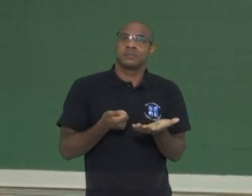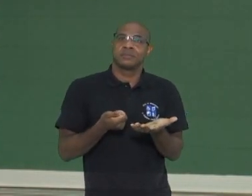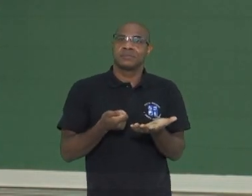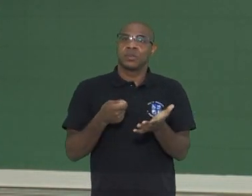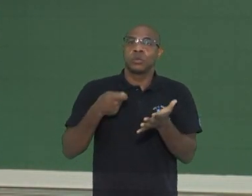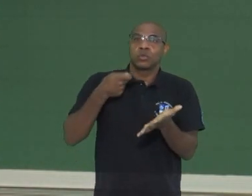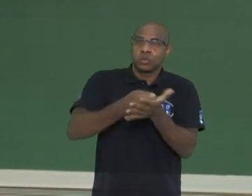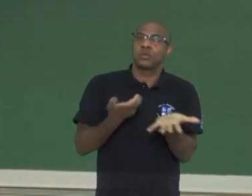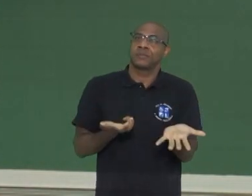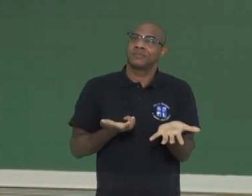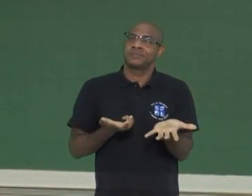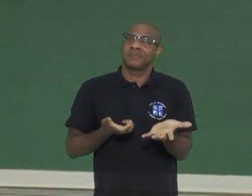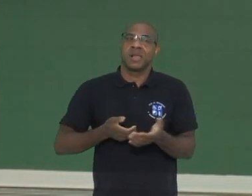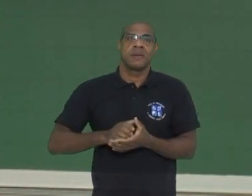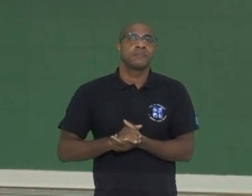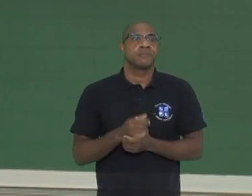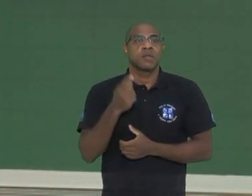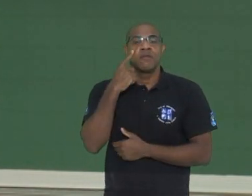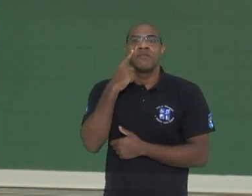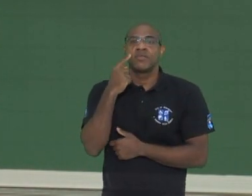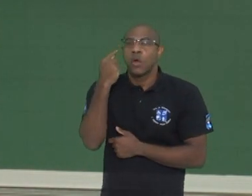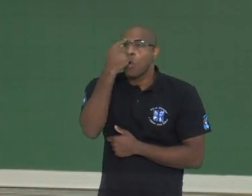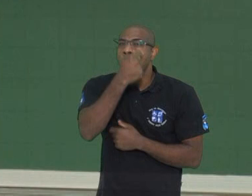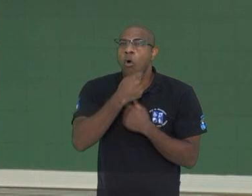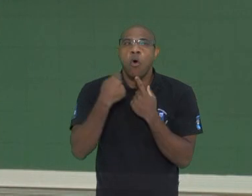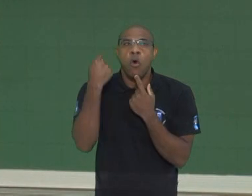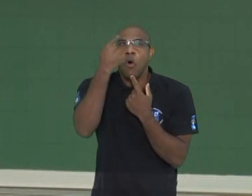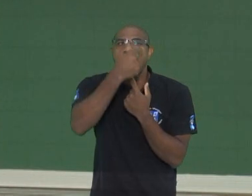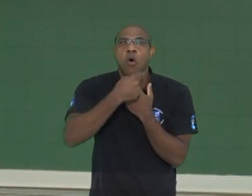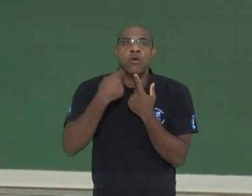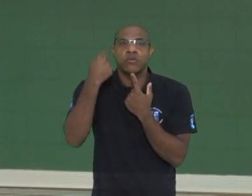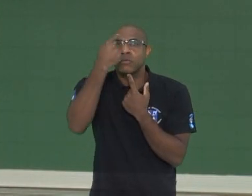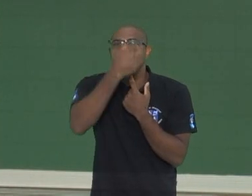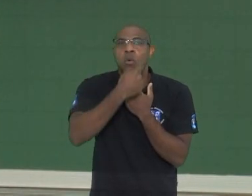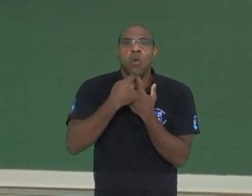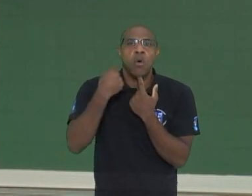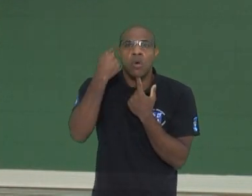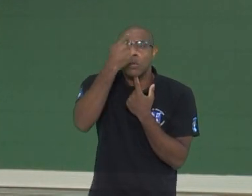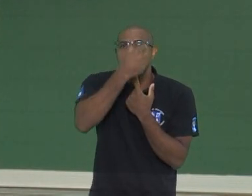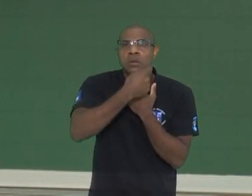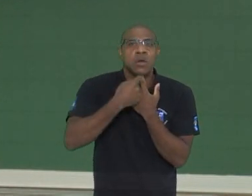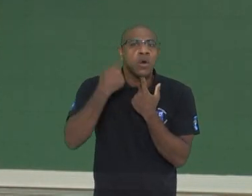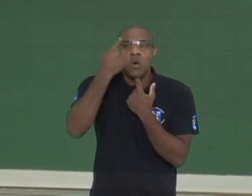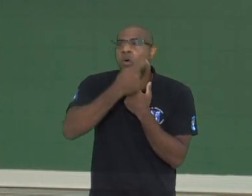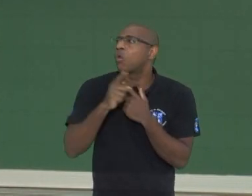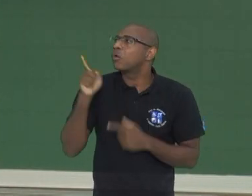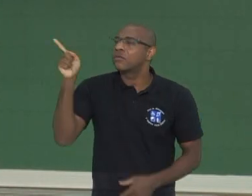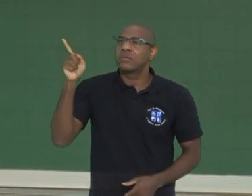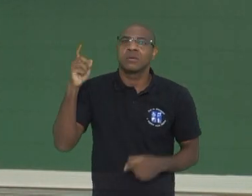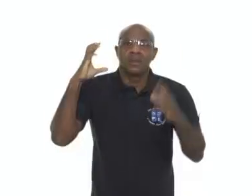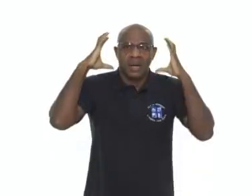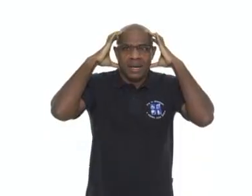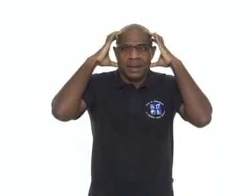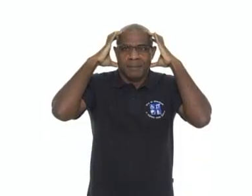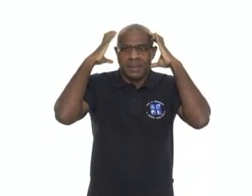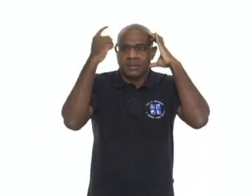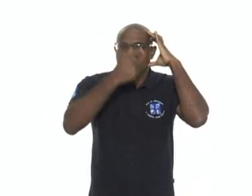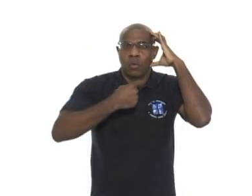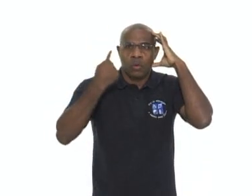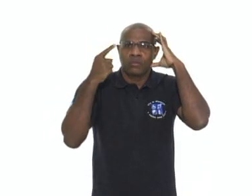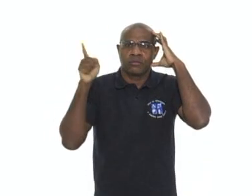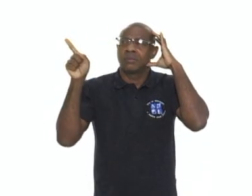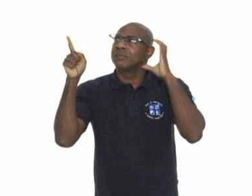focar aqui, ó. Veja o rosto de Tiradentes, a cabeça dele,